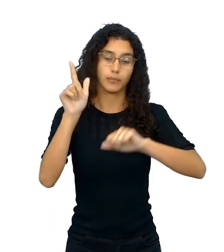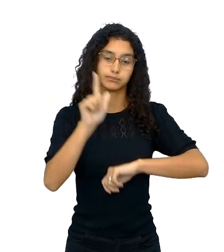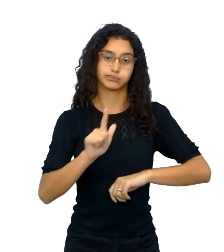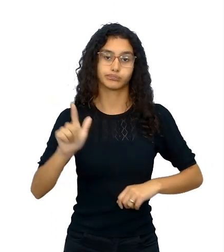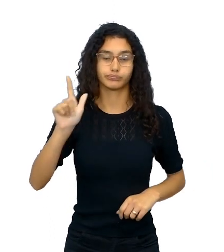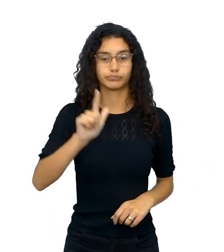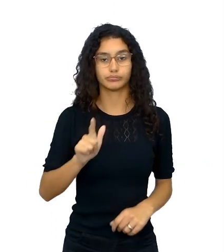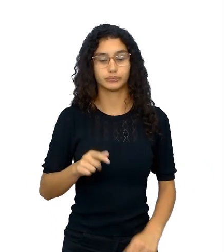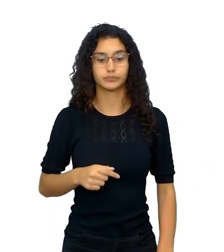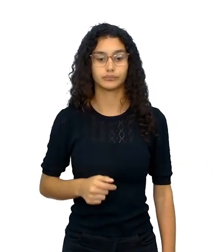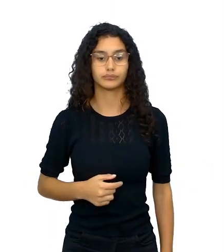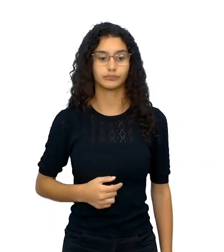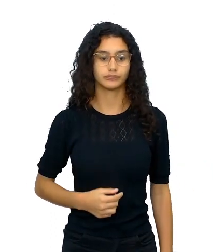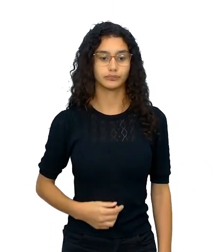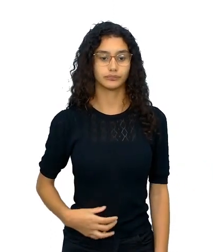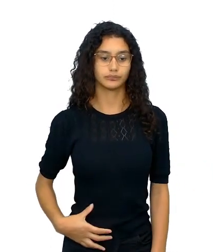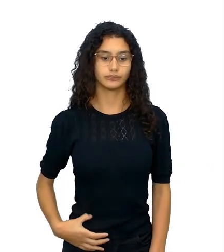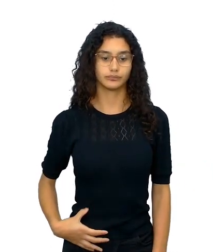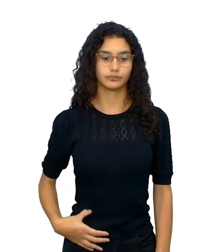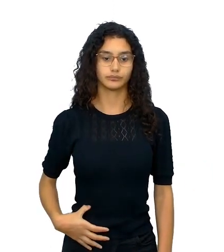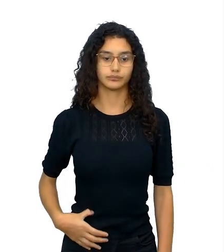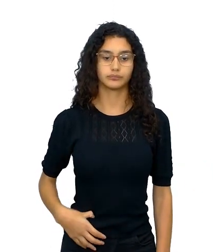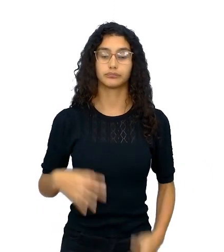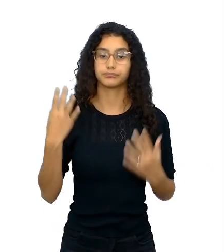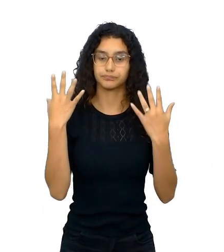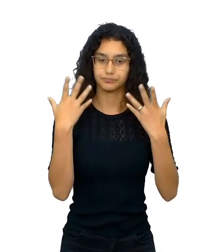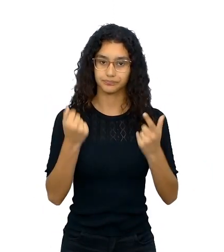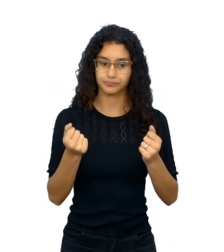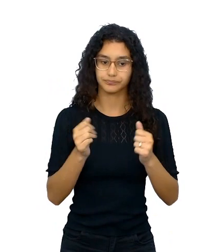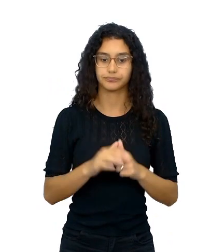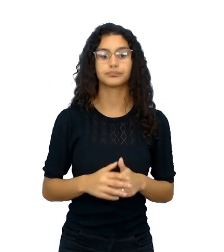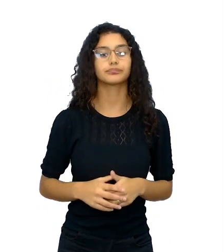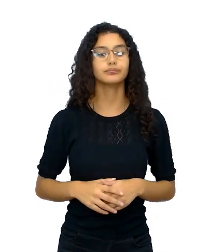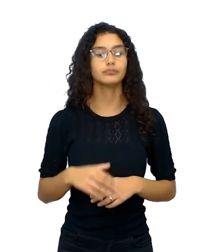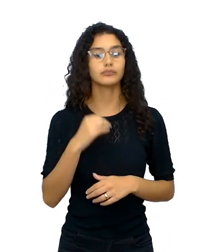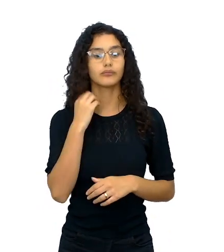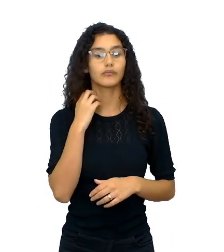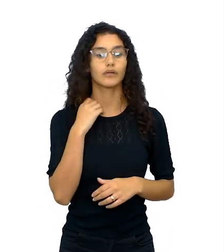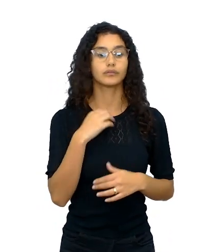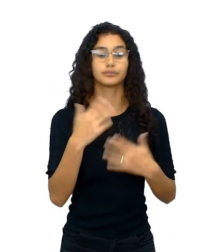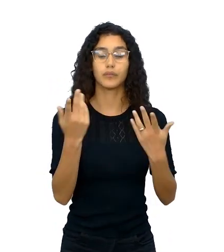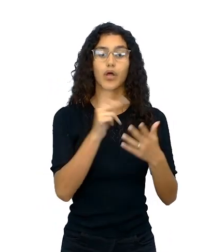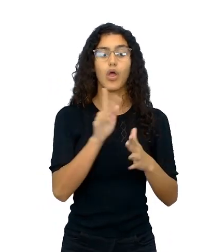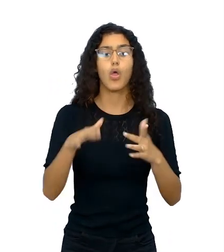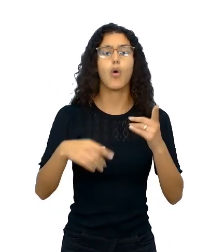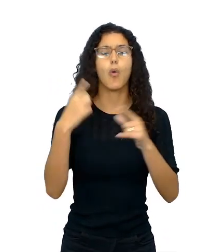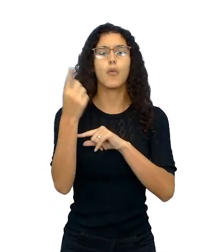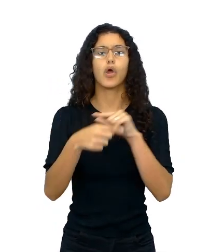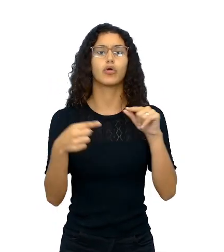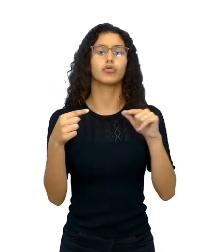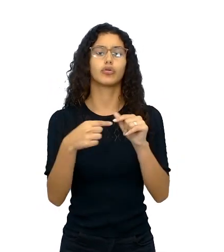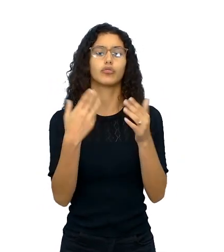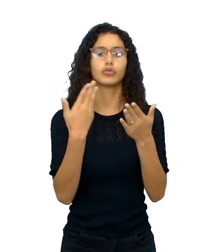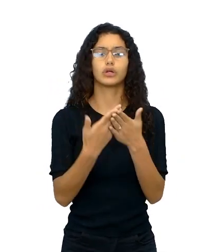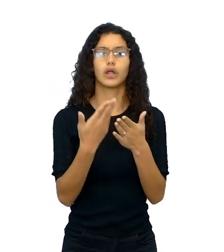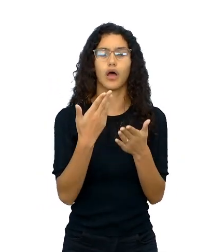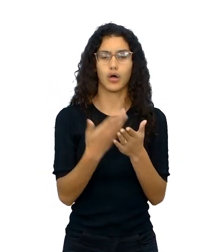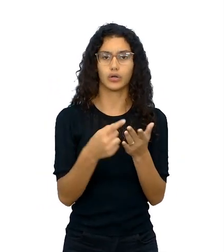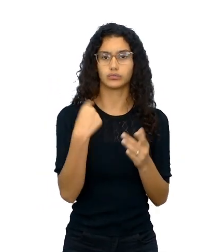e literatura. Maravilha? Então, professores, qual é o objetivo aqui